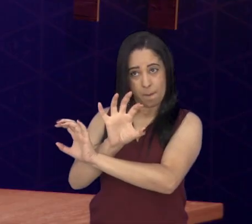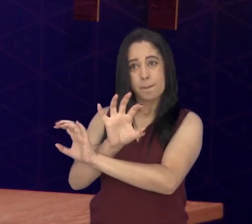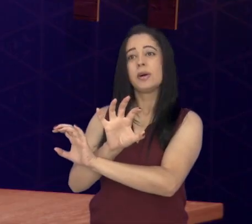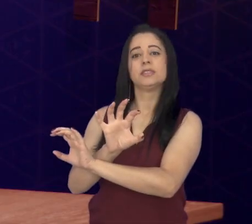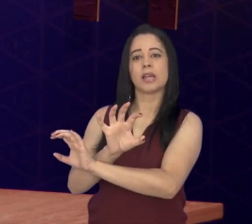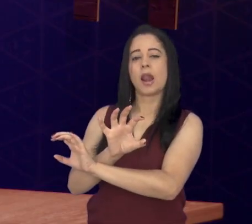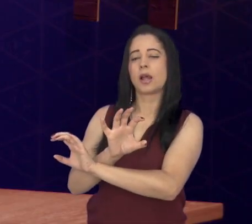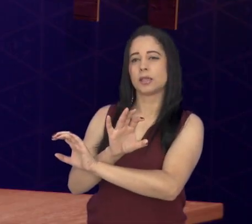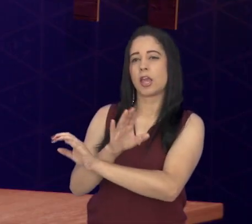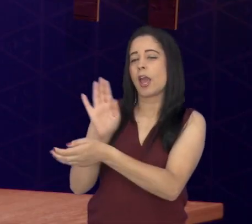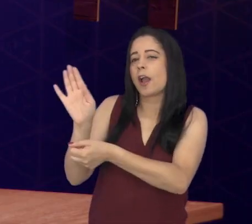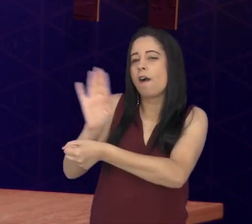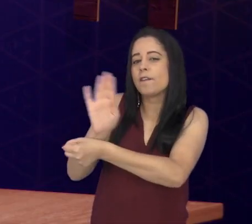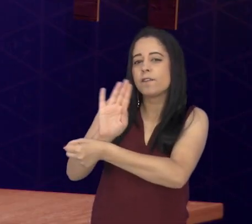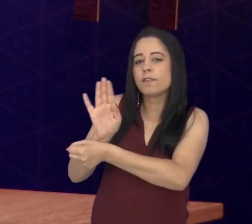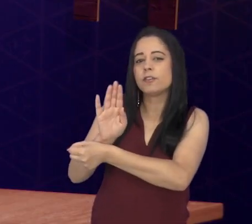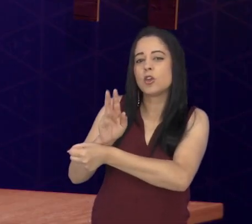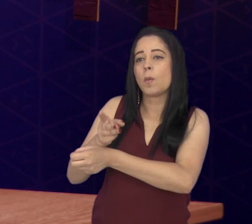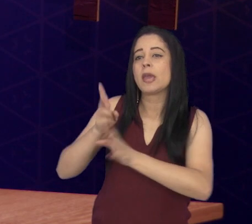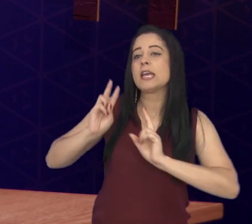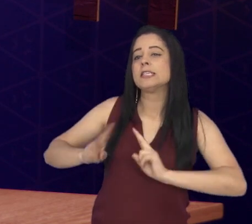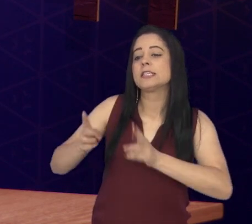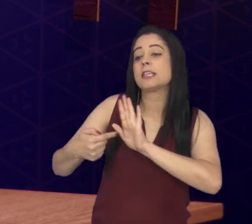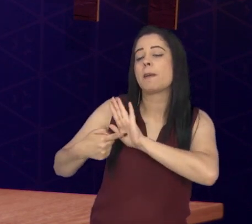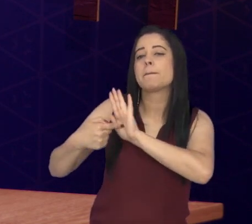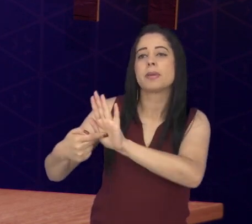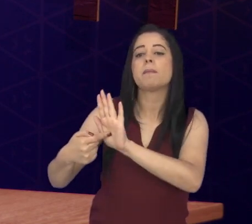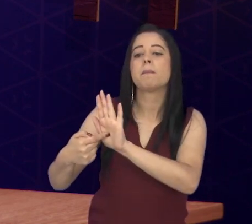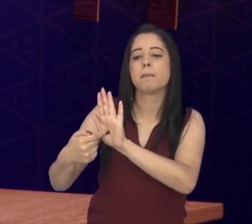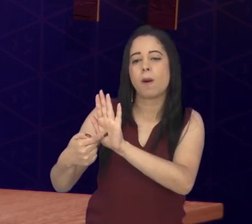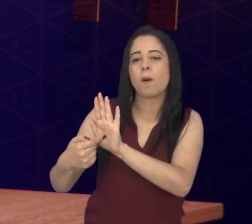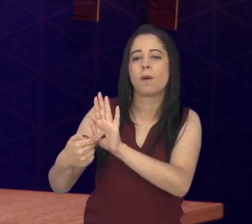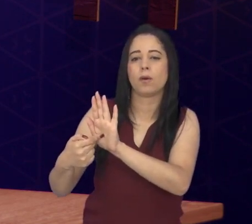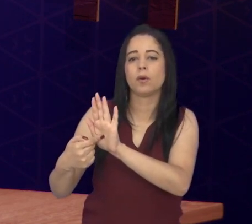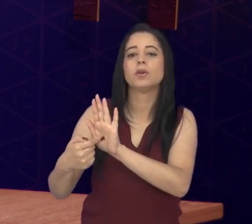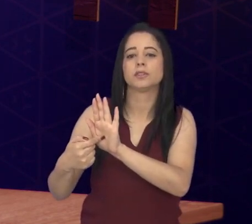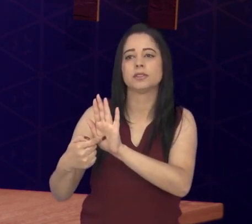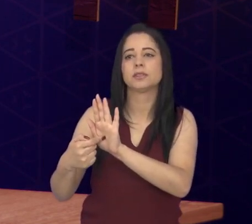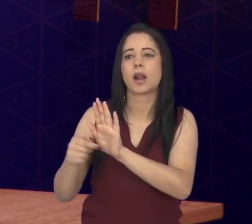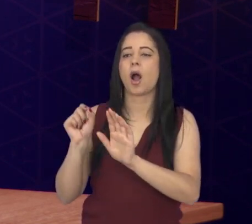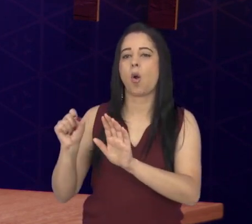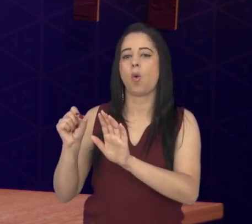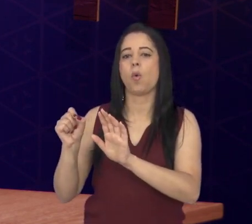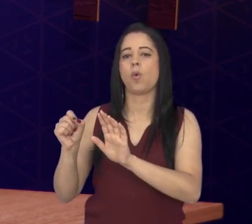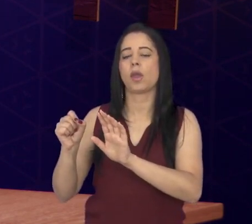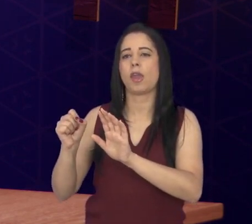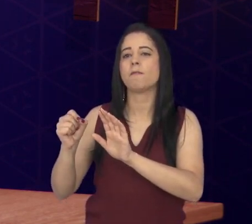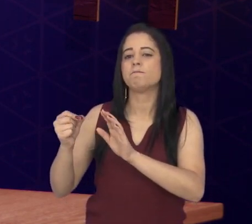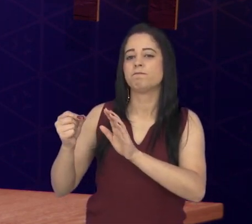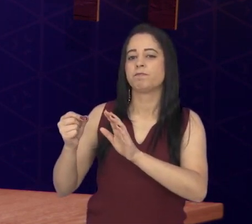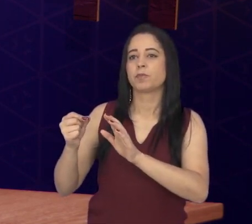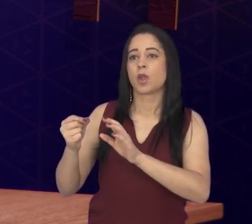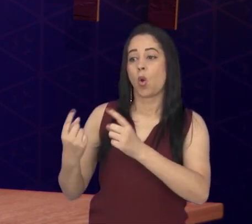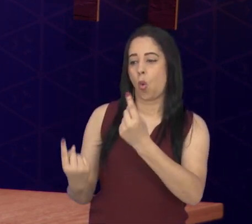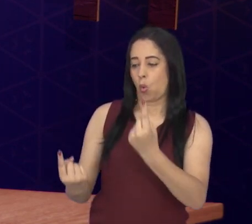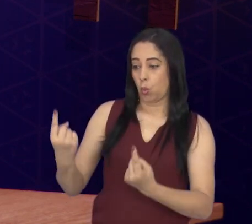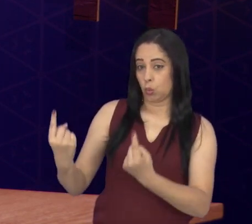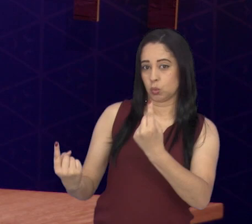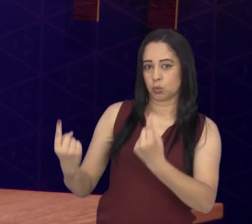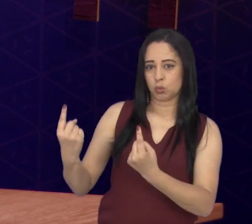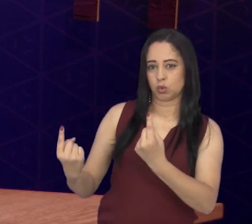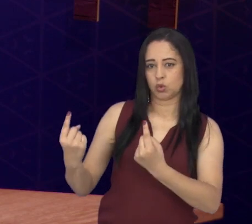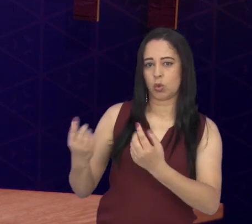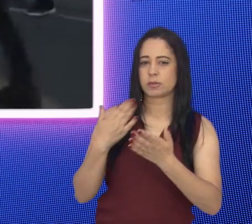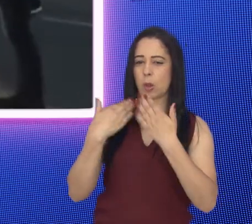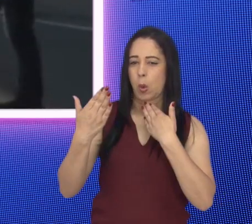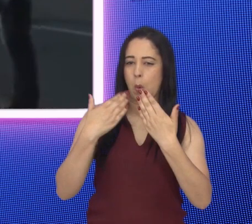ele, né, no começo do filme, mostra esse diálogo do pai do vilão com o